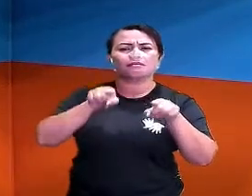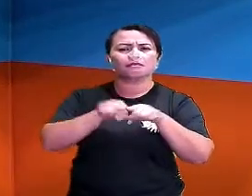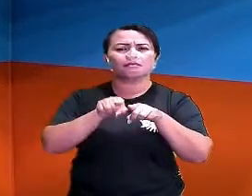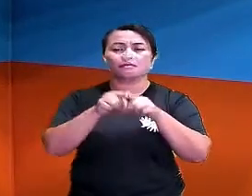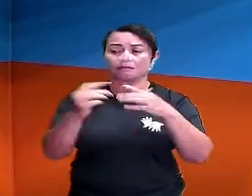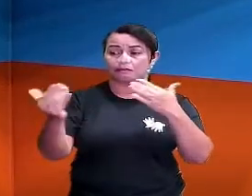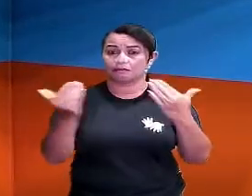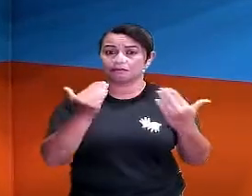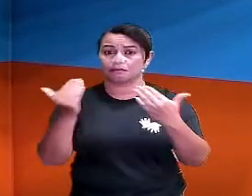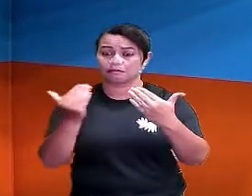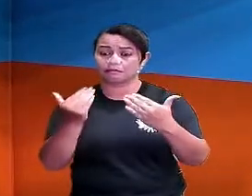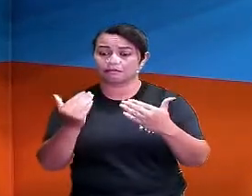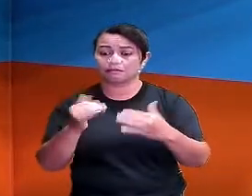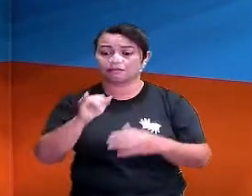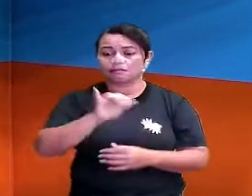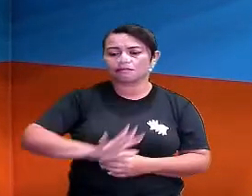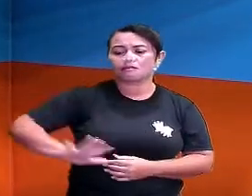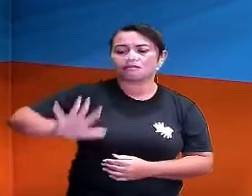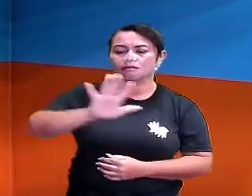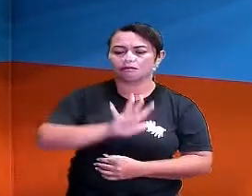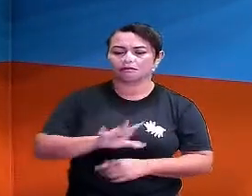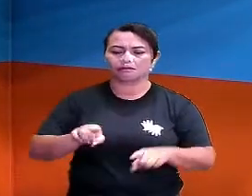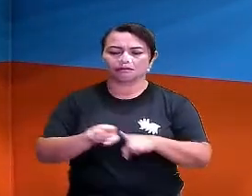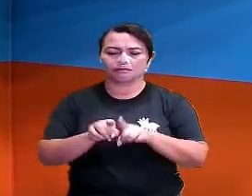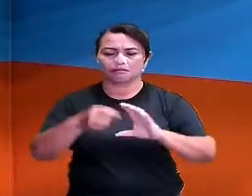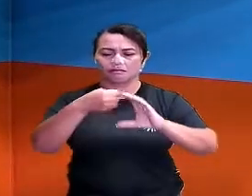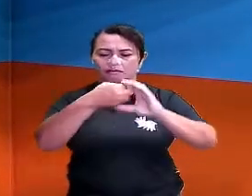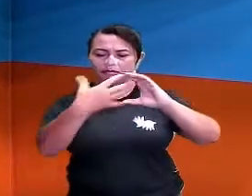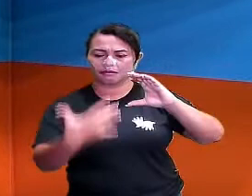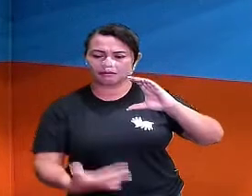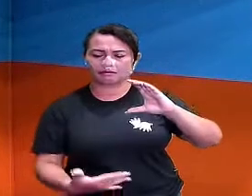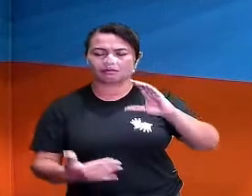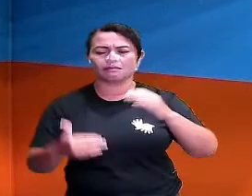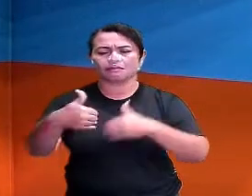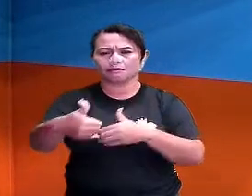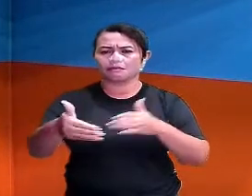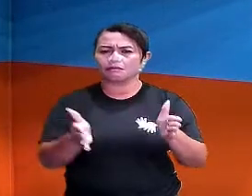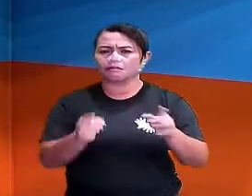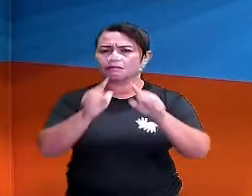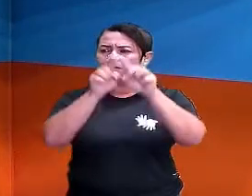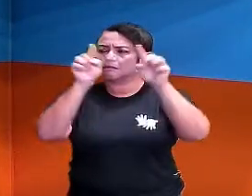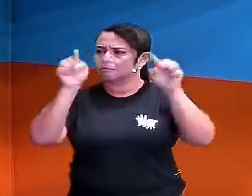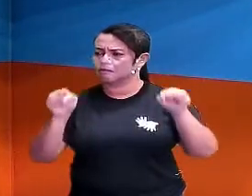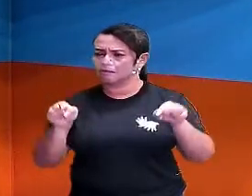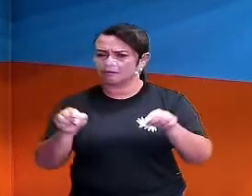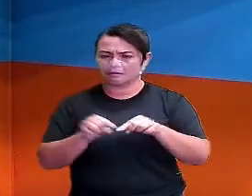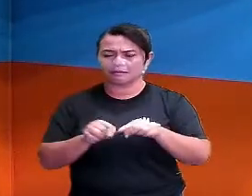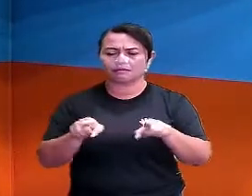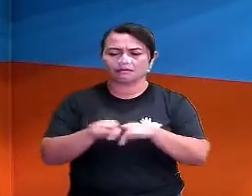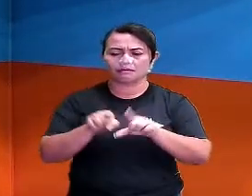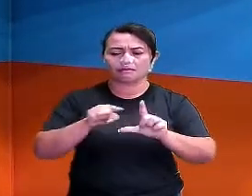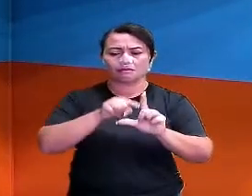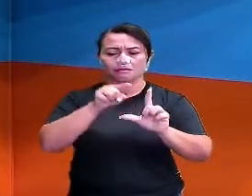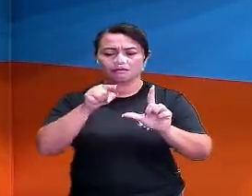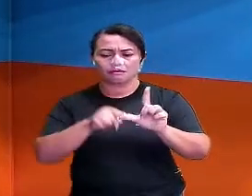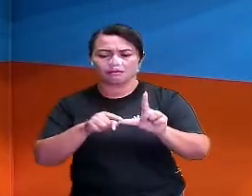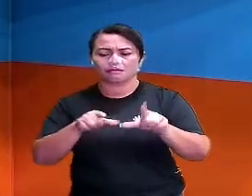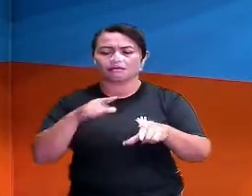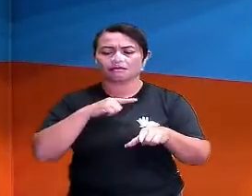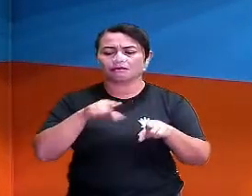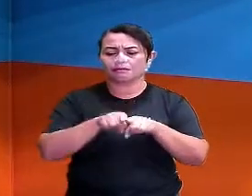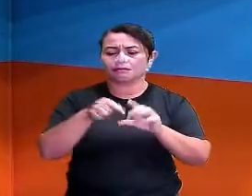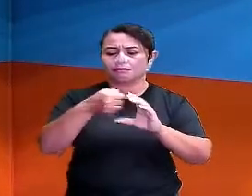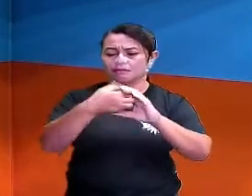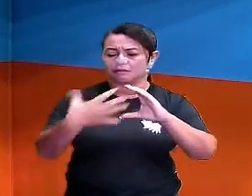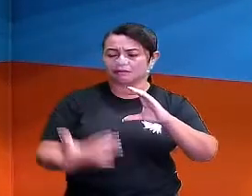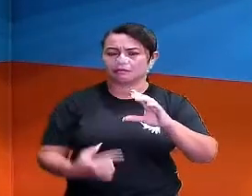entre polígonos quanto às suas características, lados, vértices e ângulos, classificação de triângulos quanto à medida